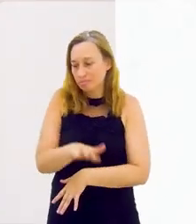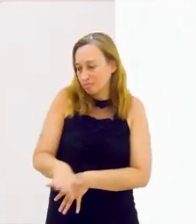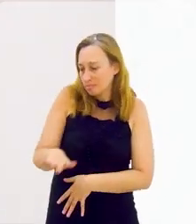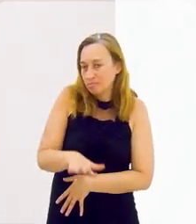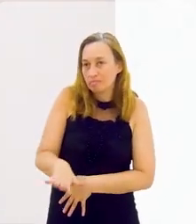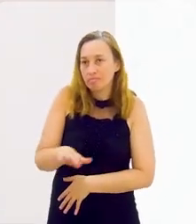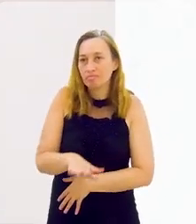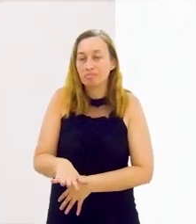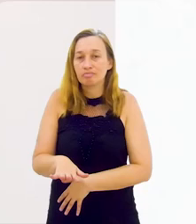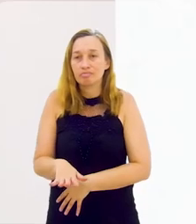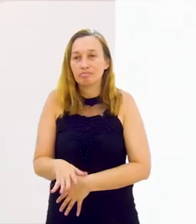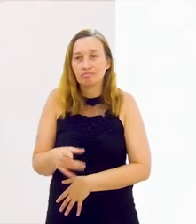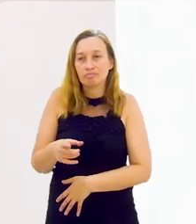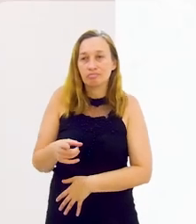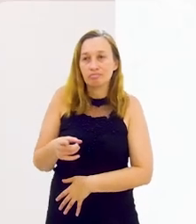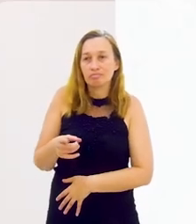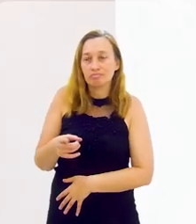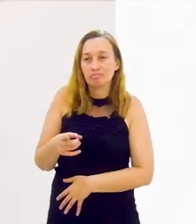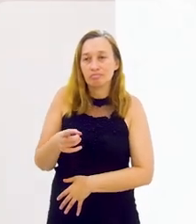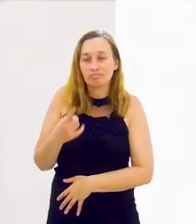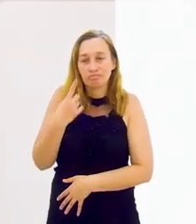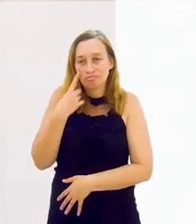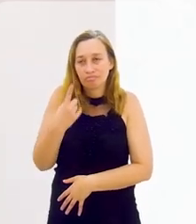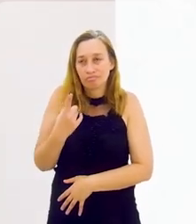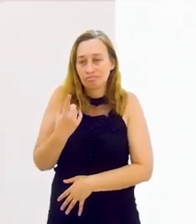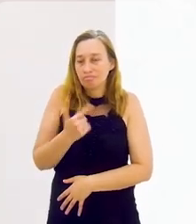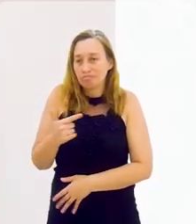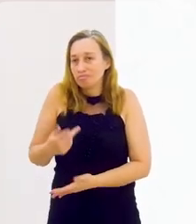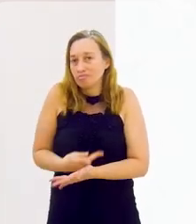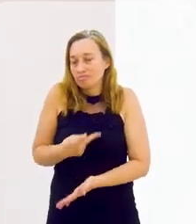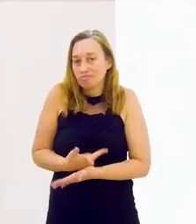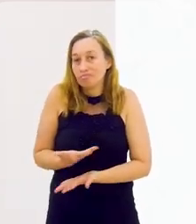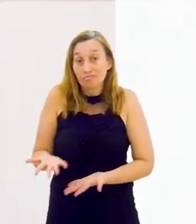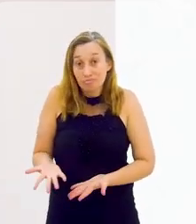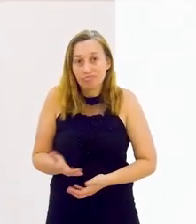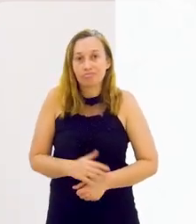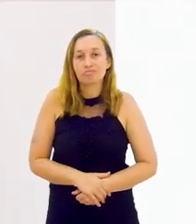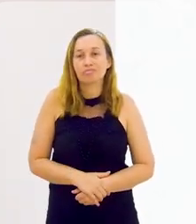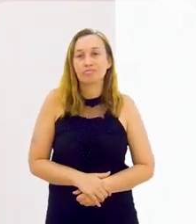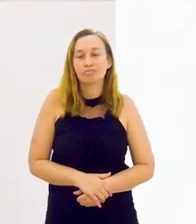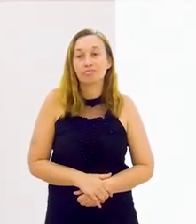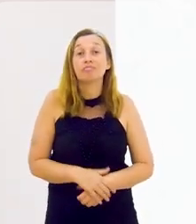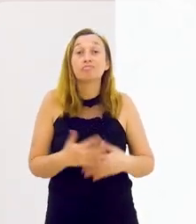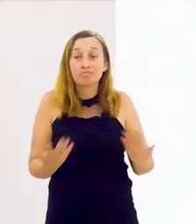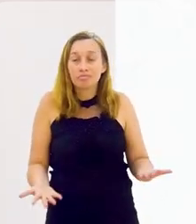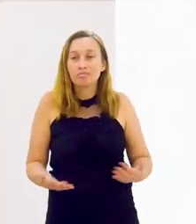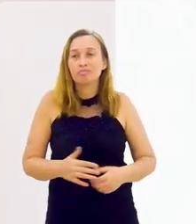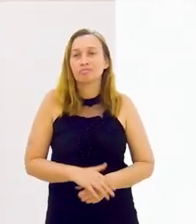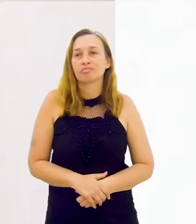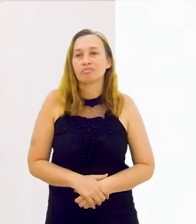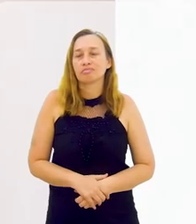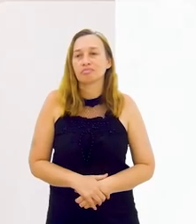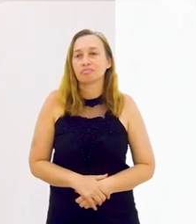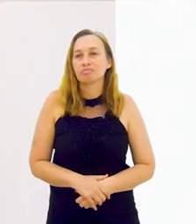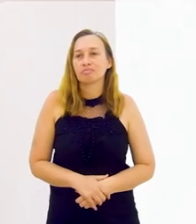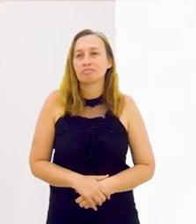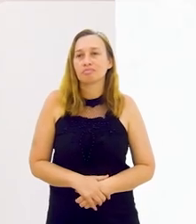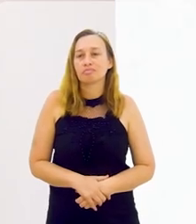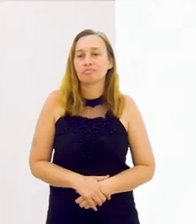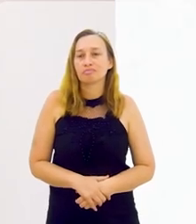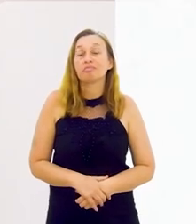com o caminho daquela criança, é nítido reflexo. Não tem Sim. erro, né?